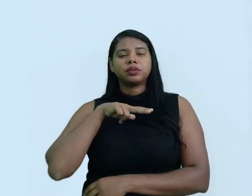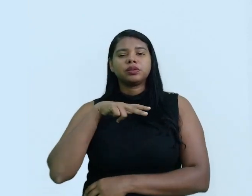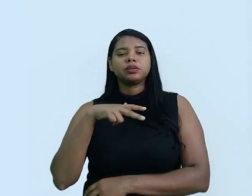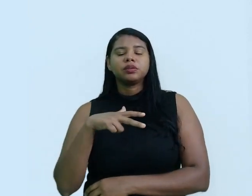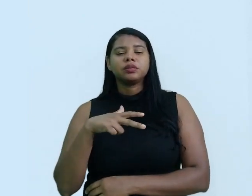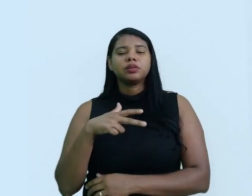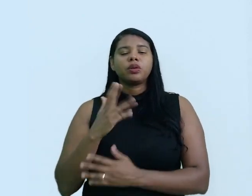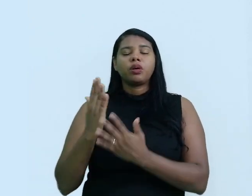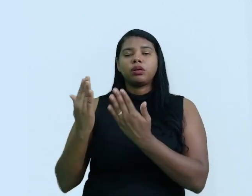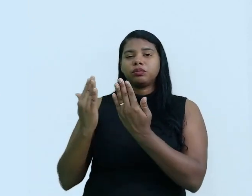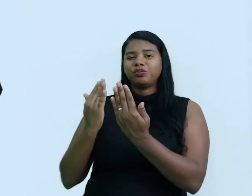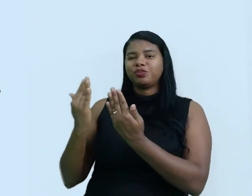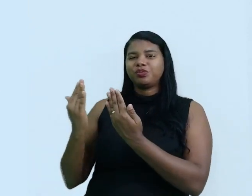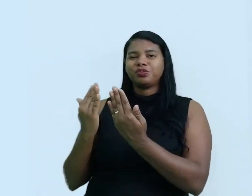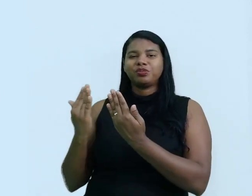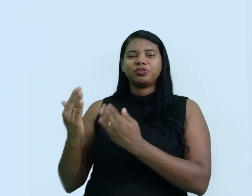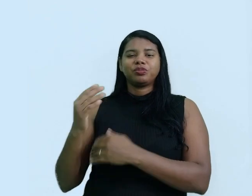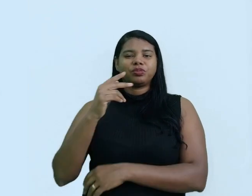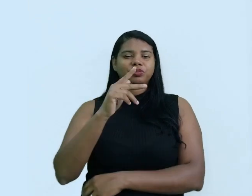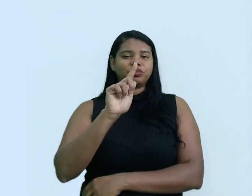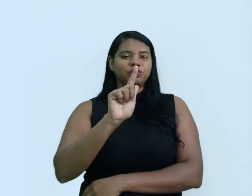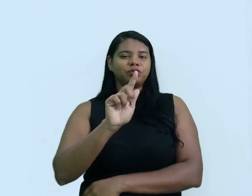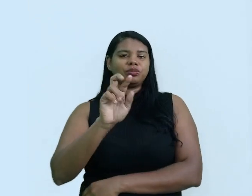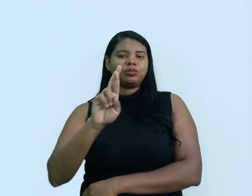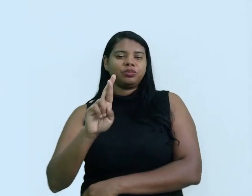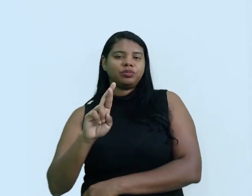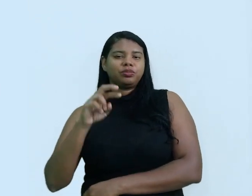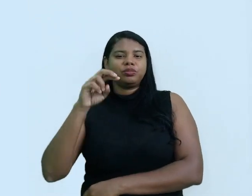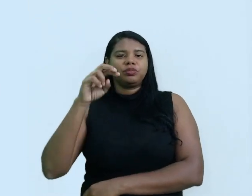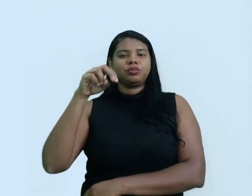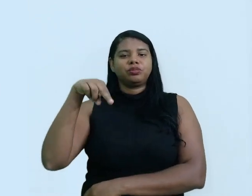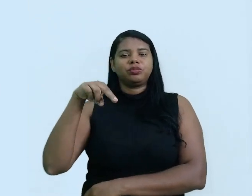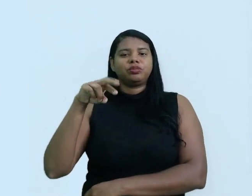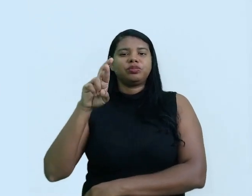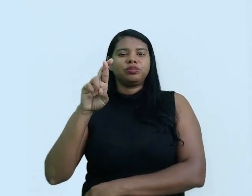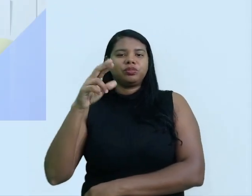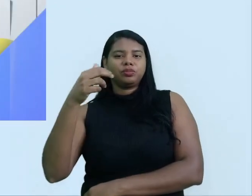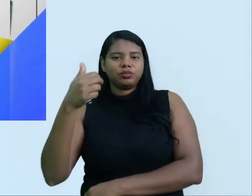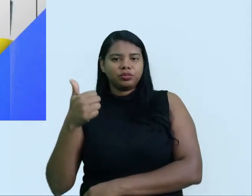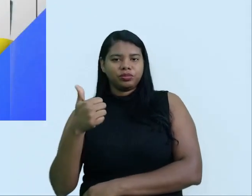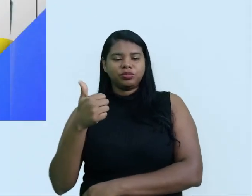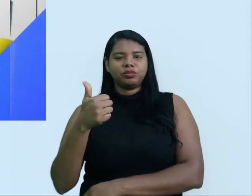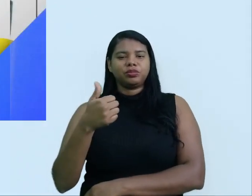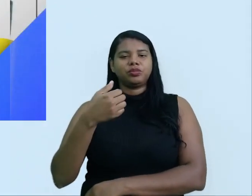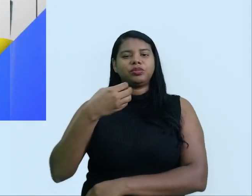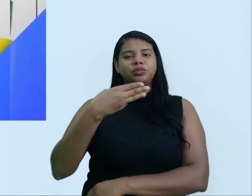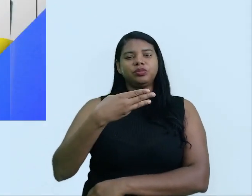quando comparado com o PGR da NR1. Uma delas, que está no item